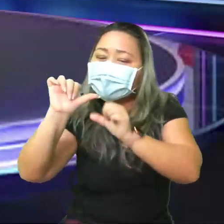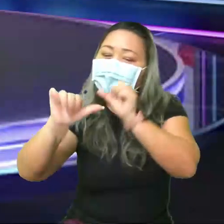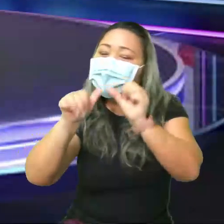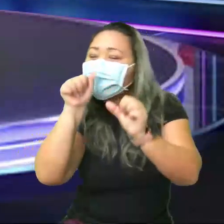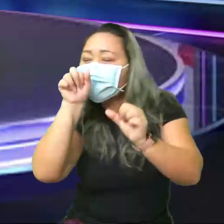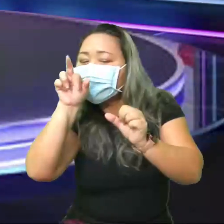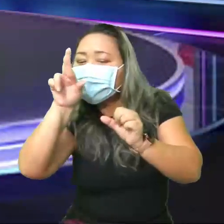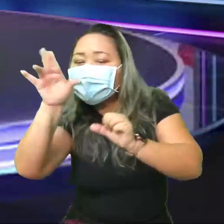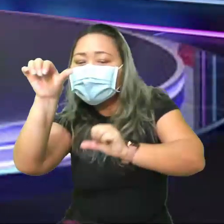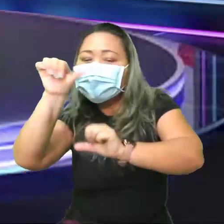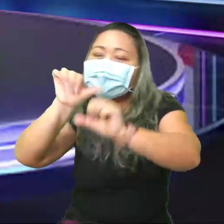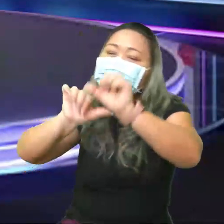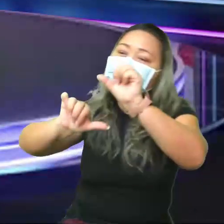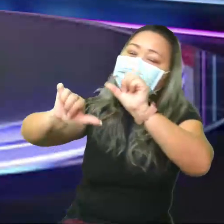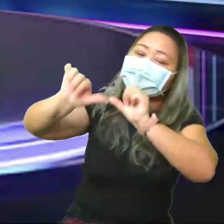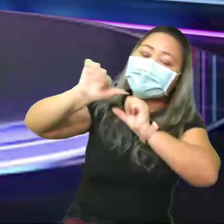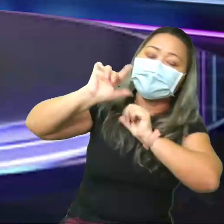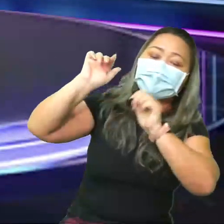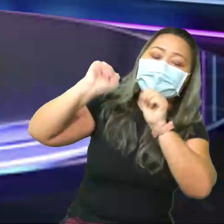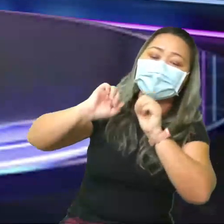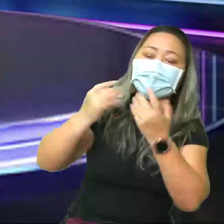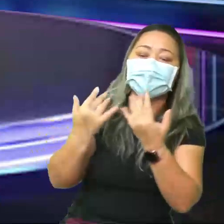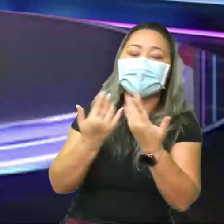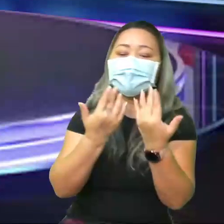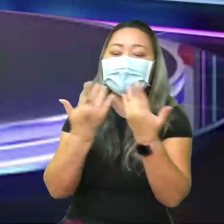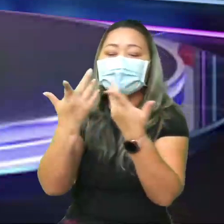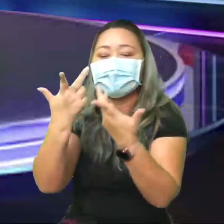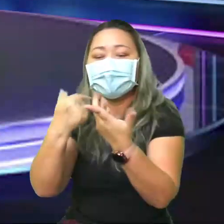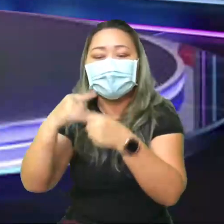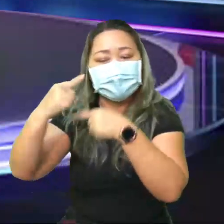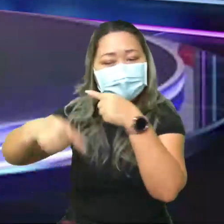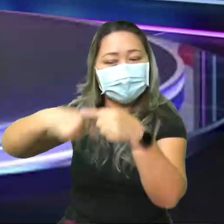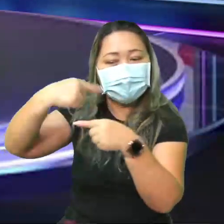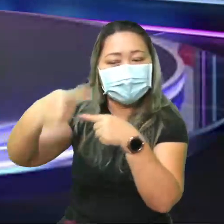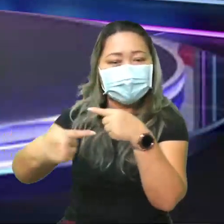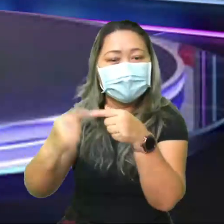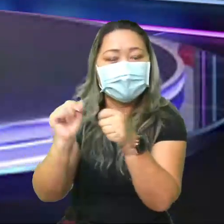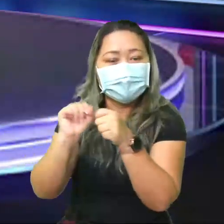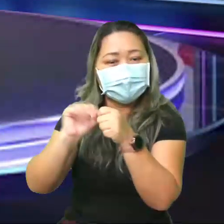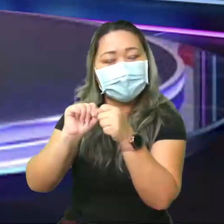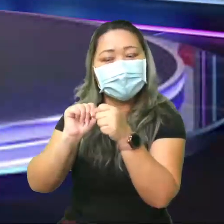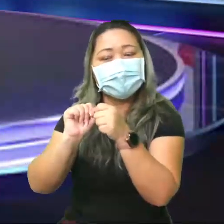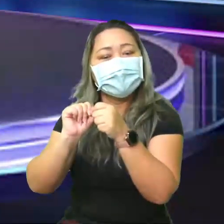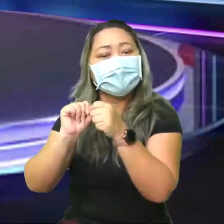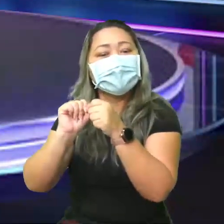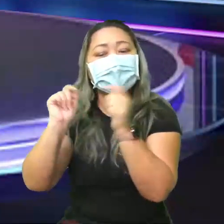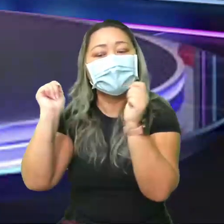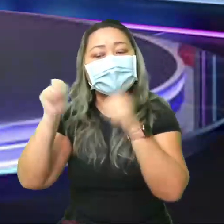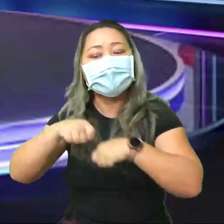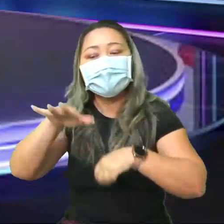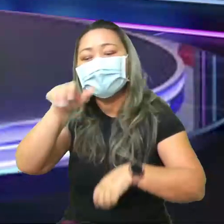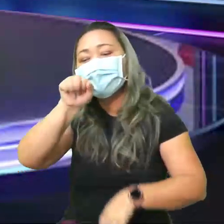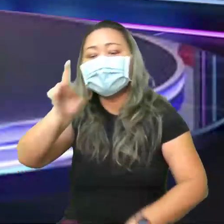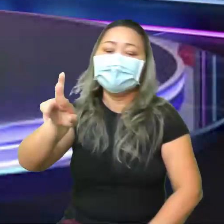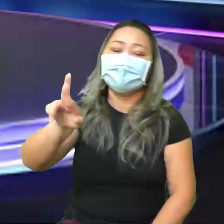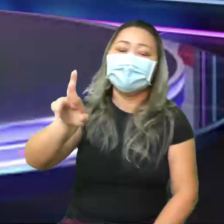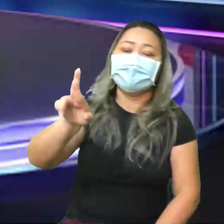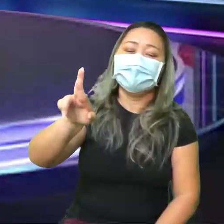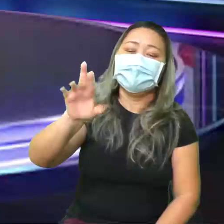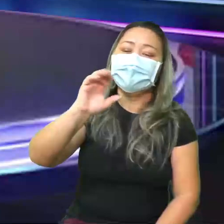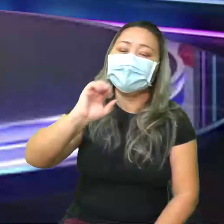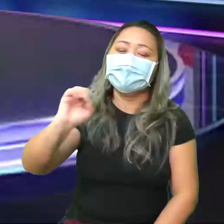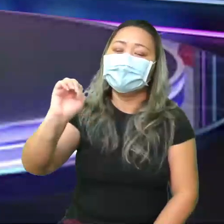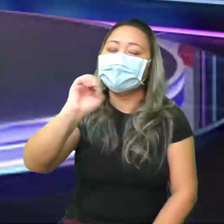tirar, acabou. É fundamental, essencial que essa estrutura esteja presente. E ali na imagem a gente colocou